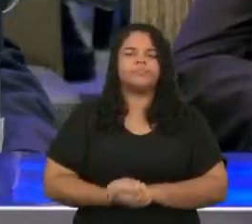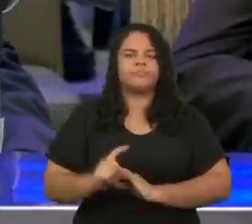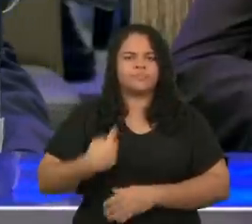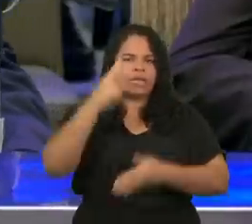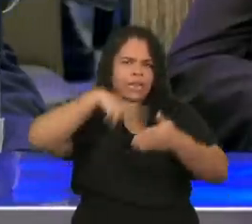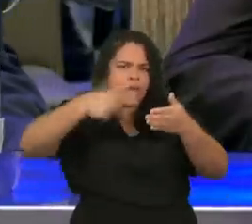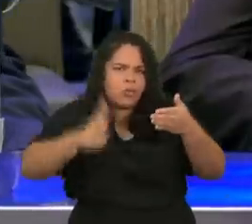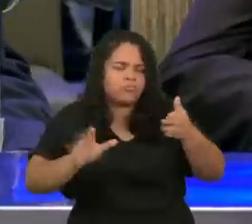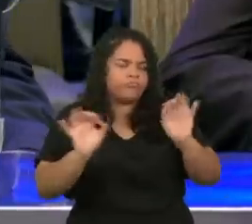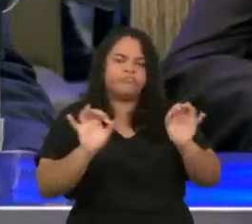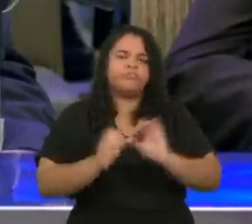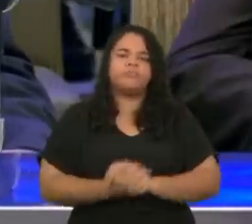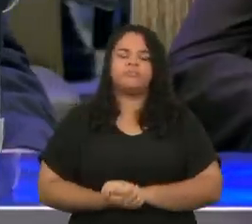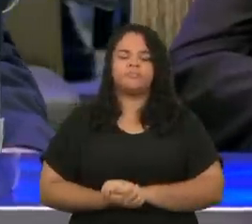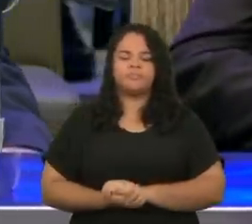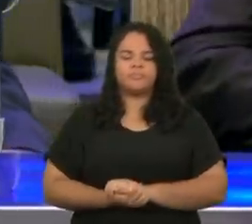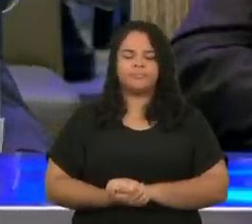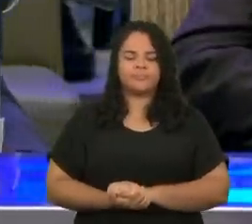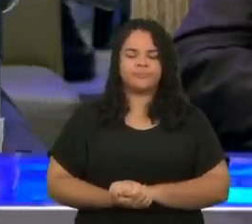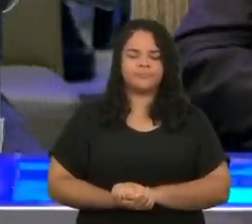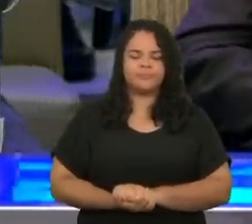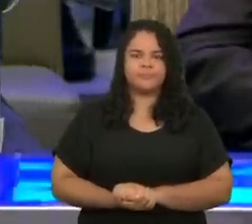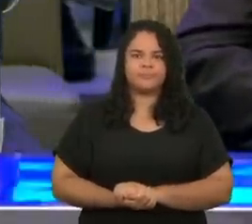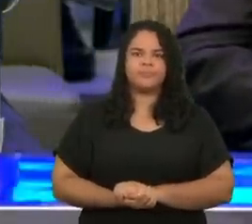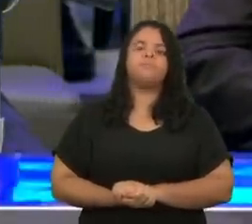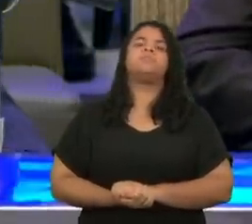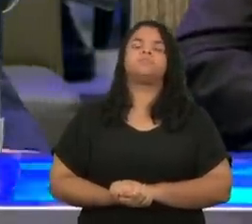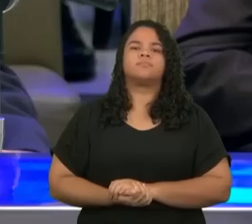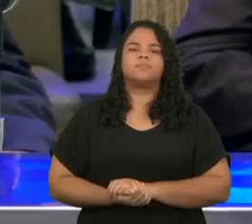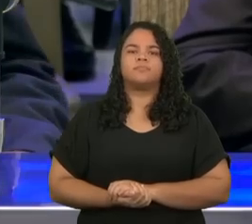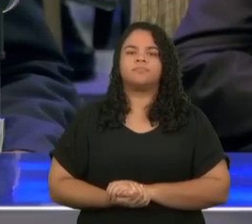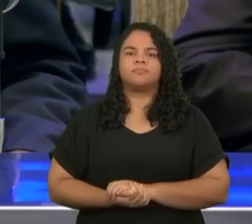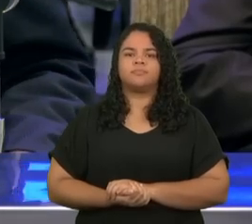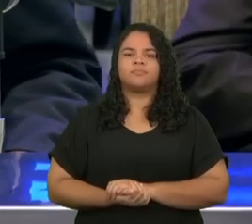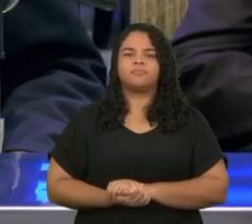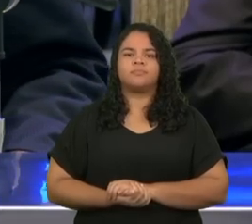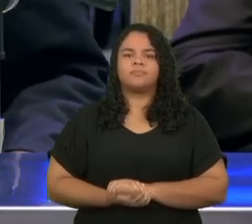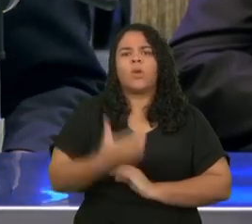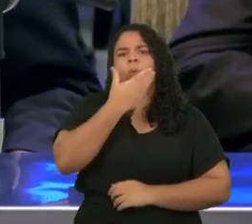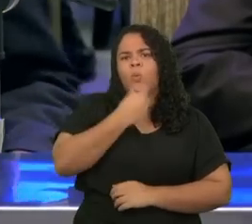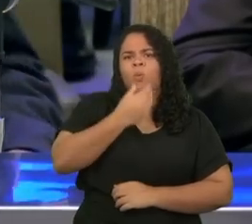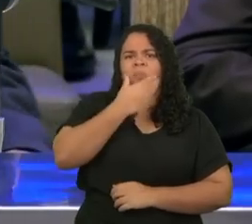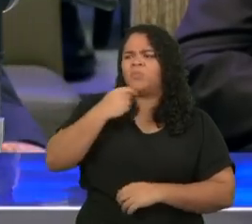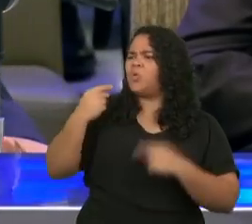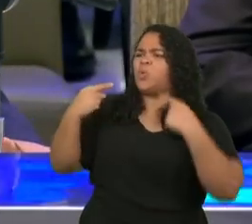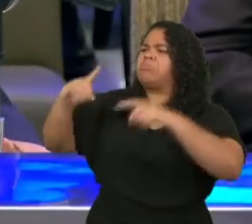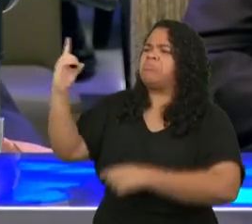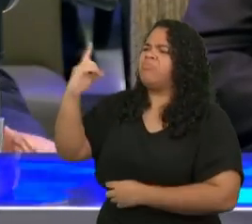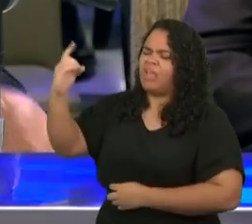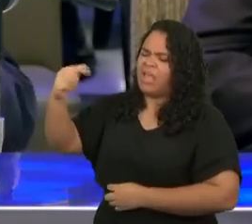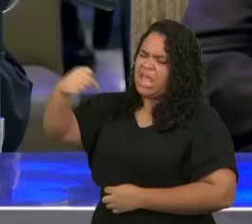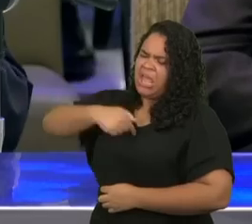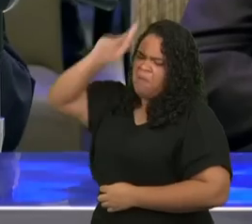não foi repreendido na hora que precisava ser repreendido é interessante que a Bíblia